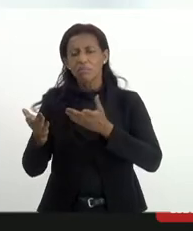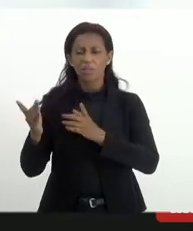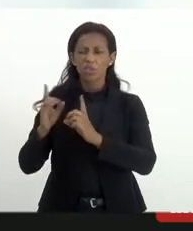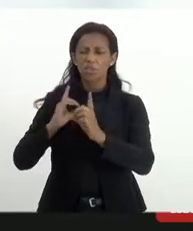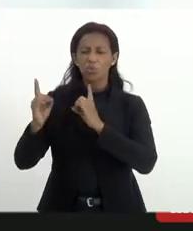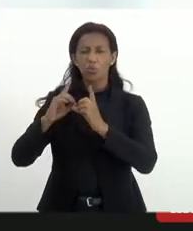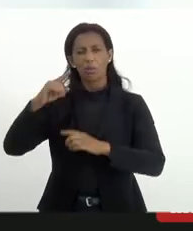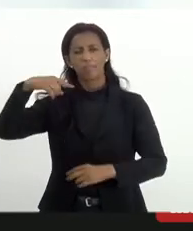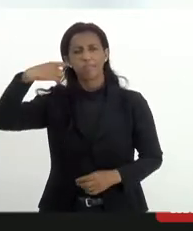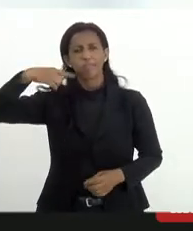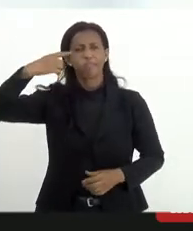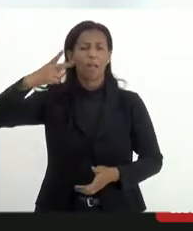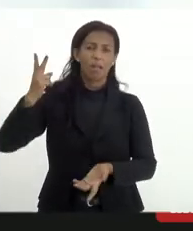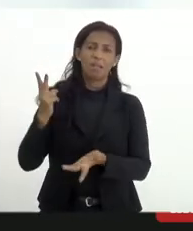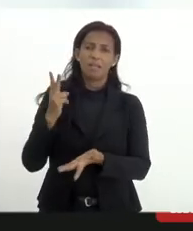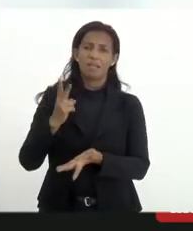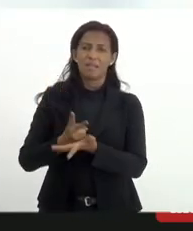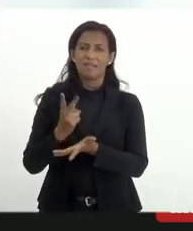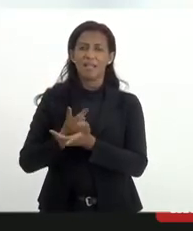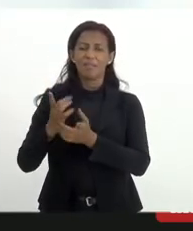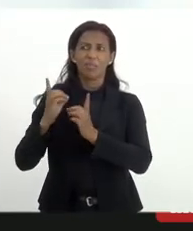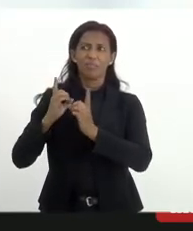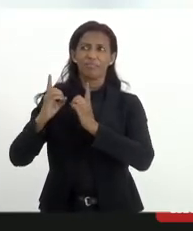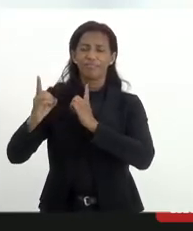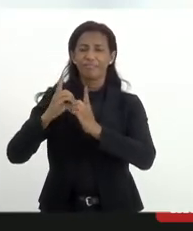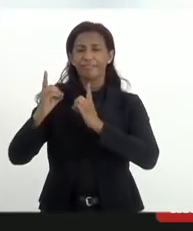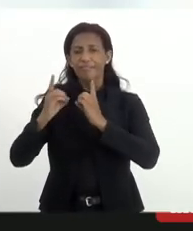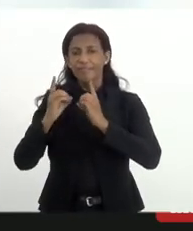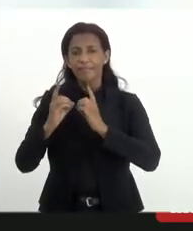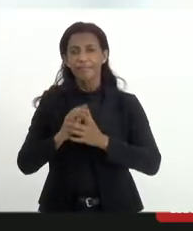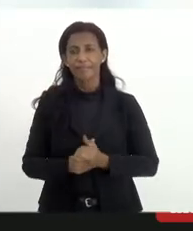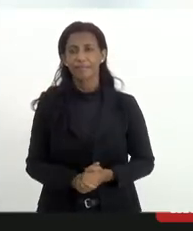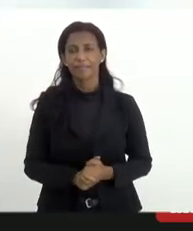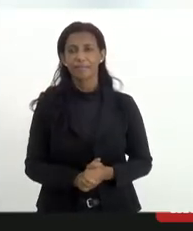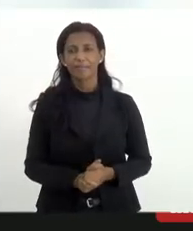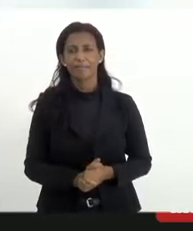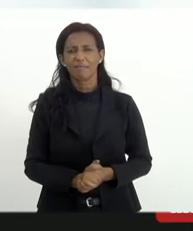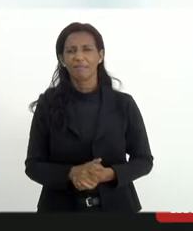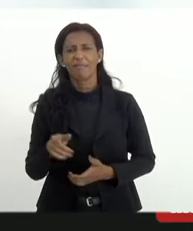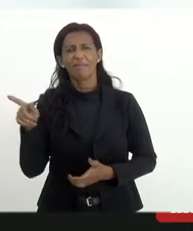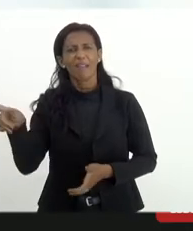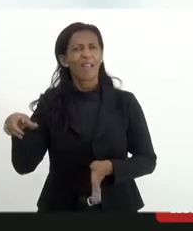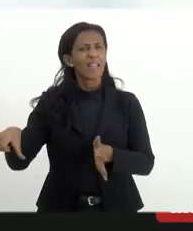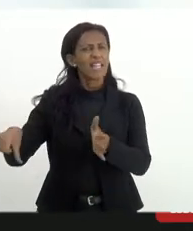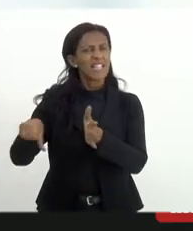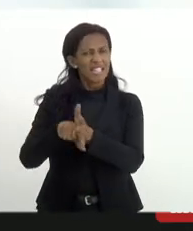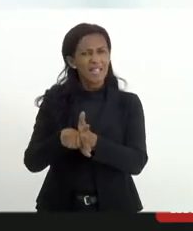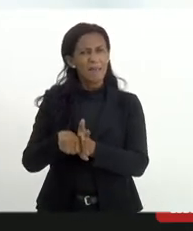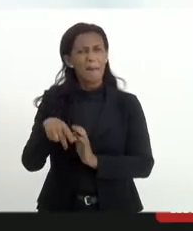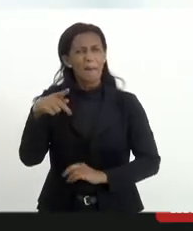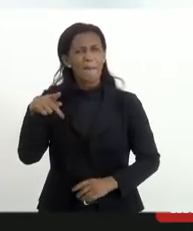advogados sempre foi discutir se aquele crime está prescrito ou não.